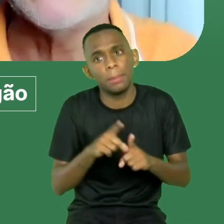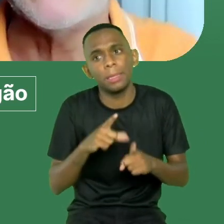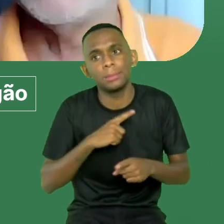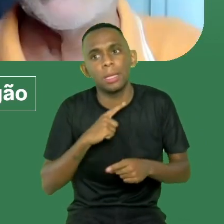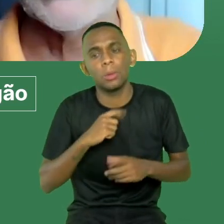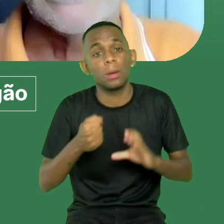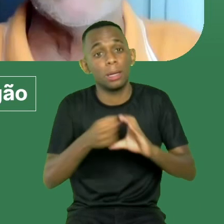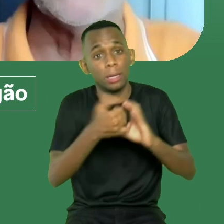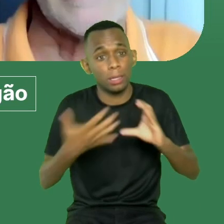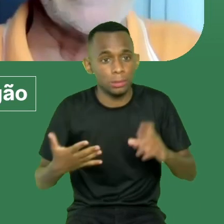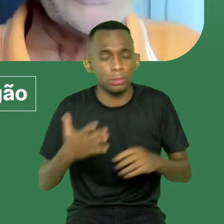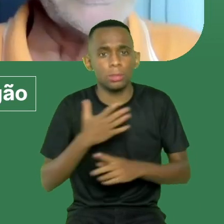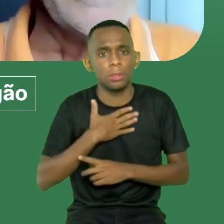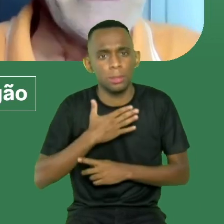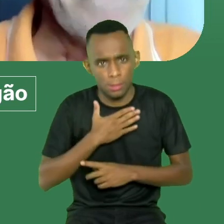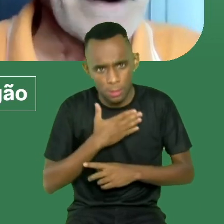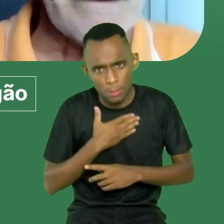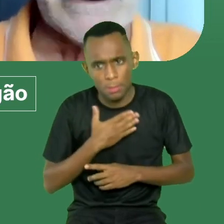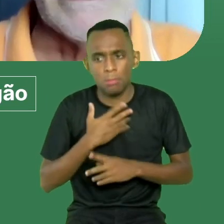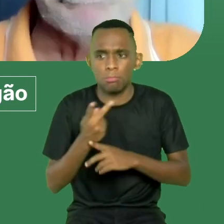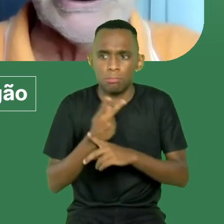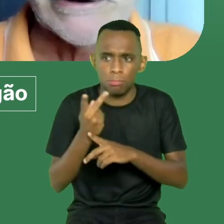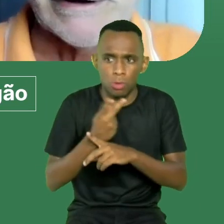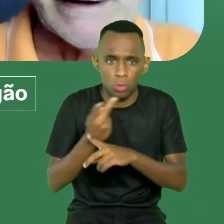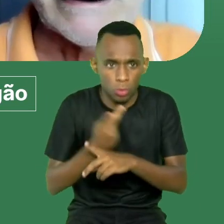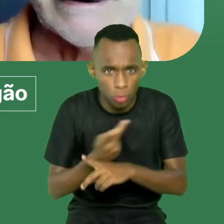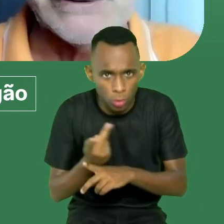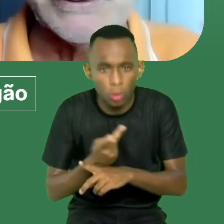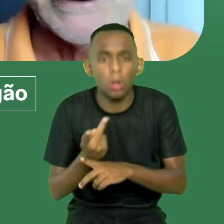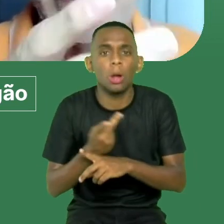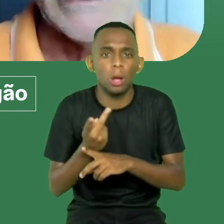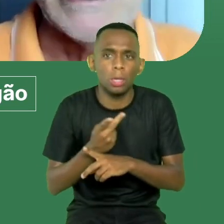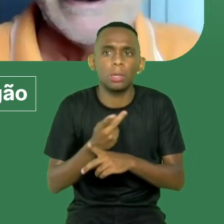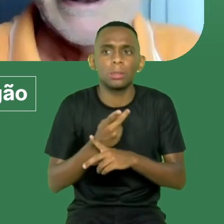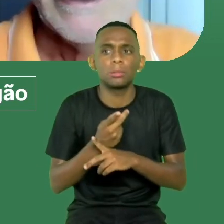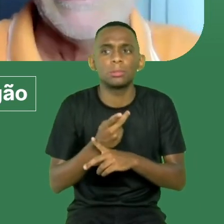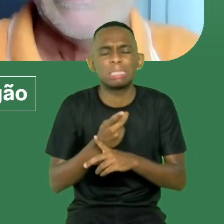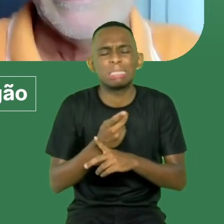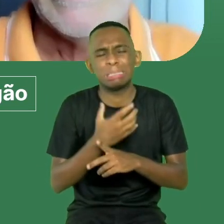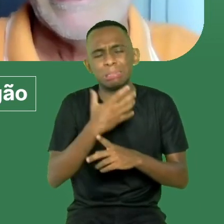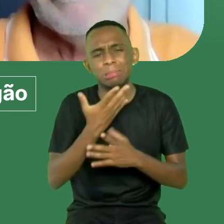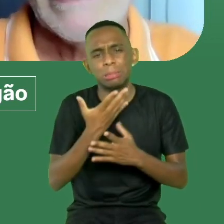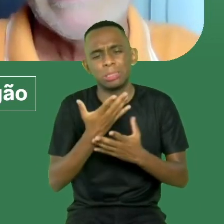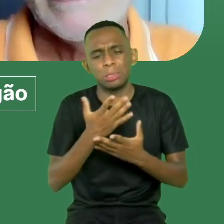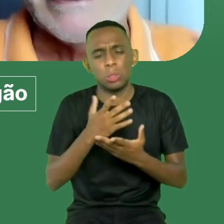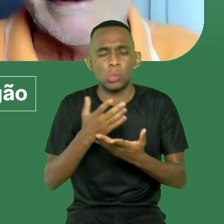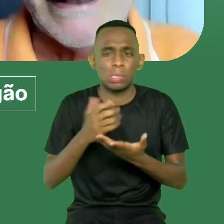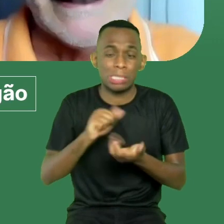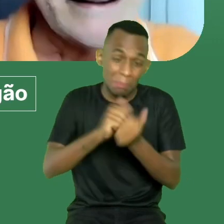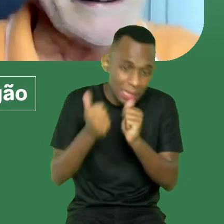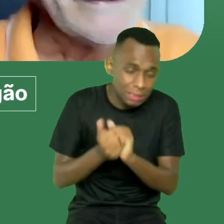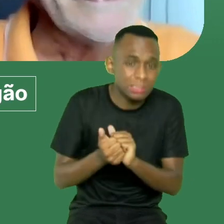de ficar mais buscando o lado, a banda podre da maçã, do que a